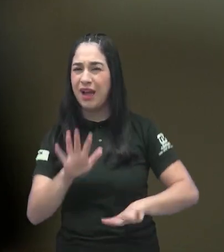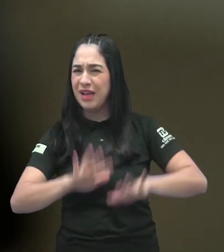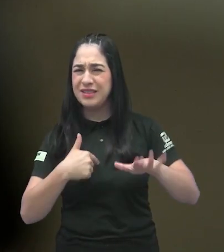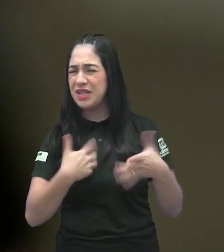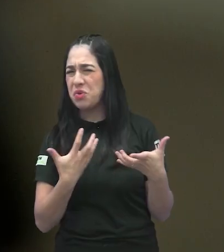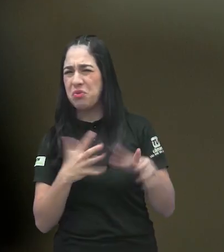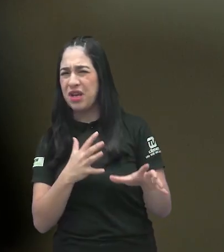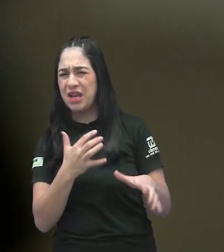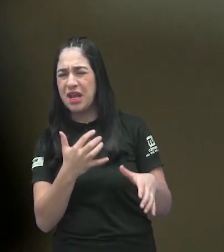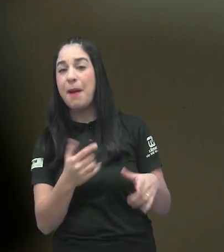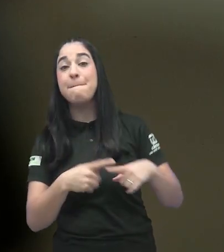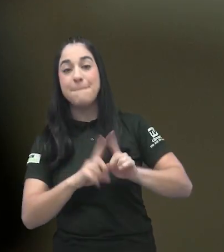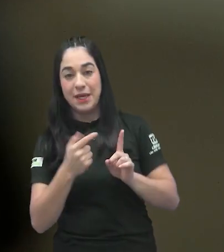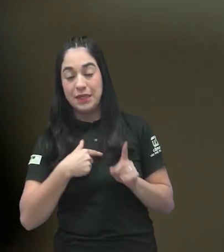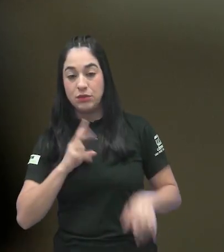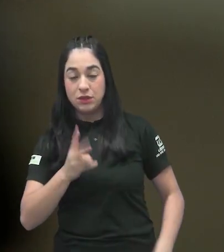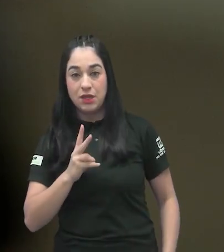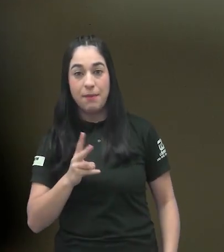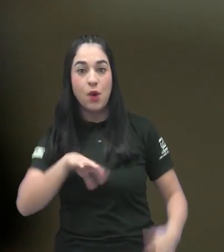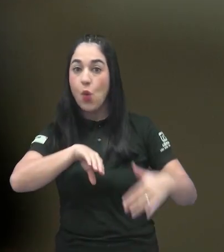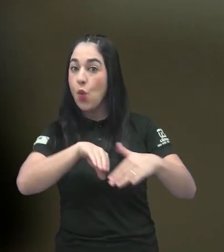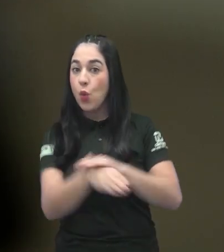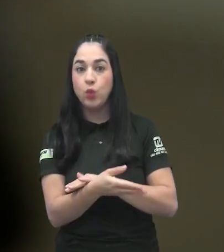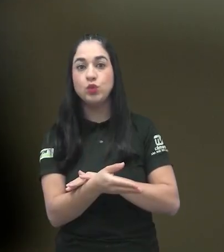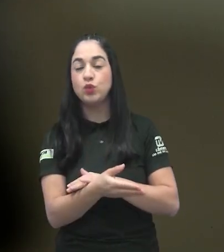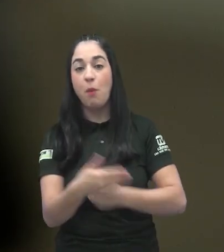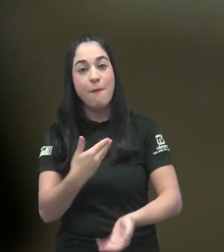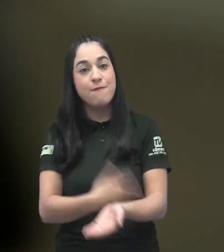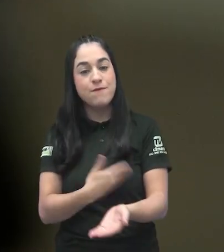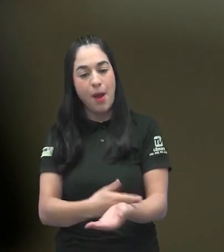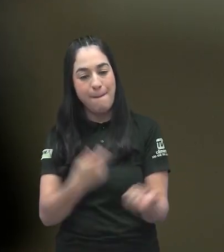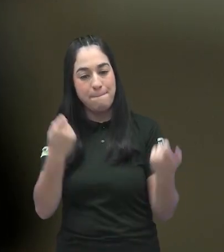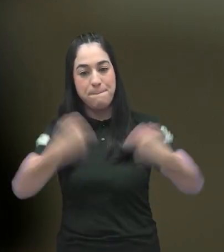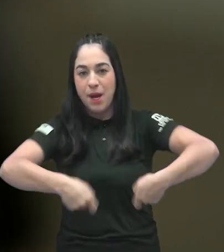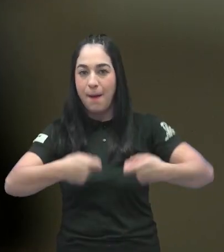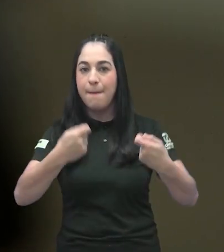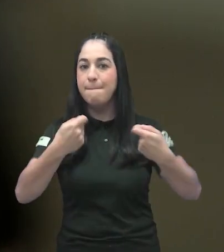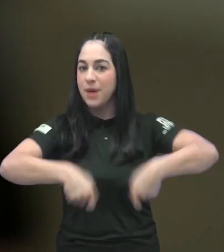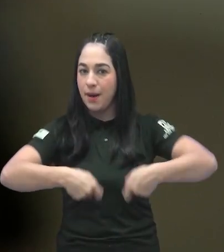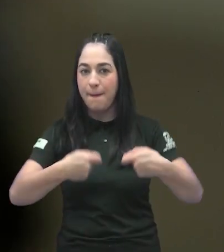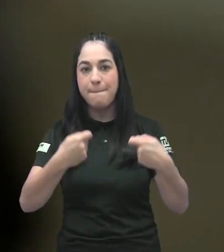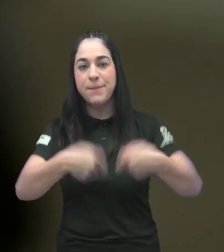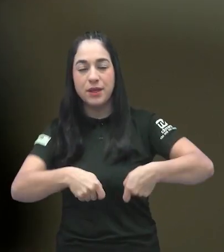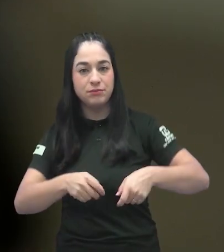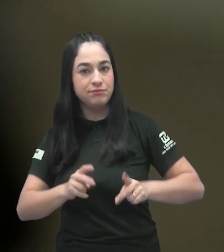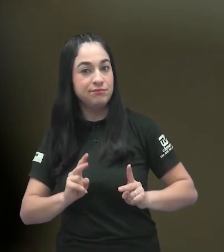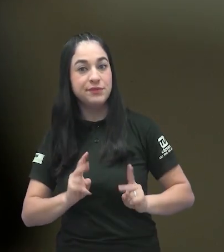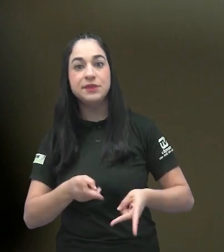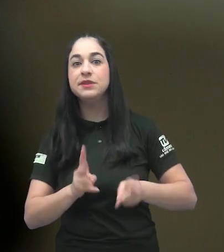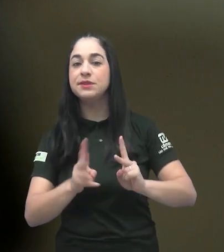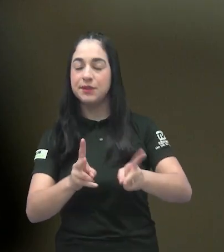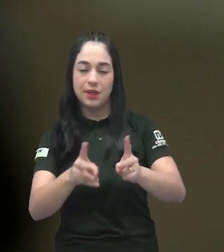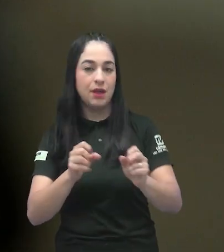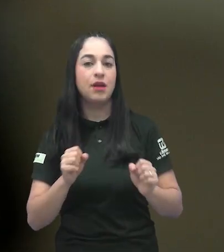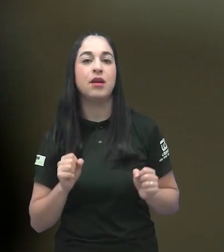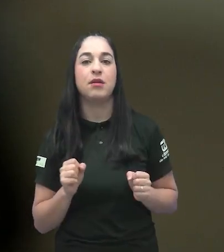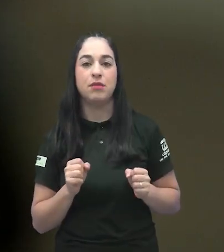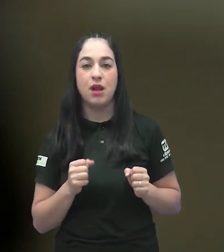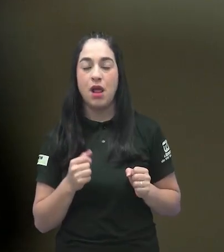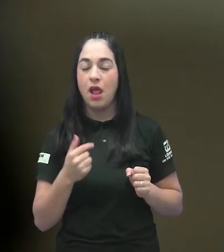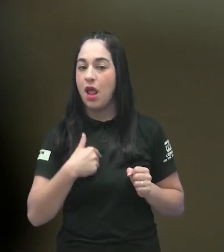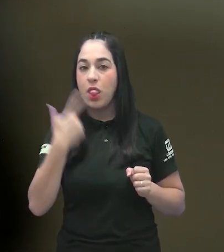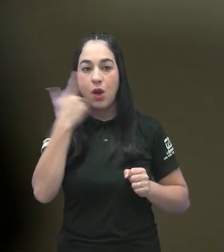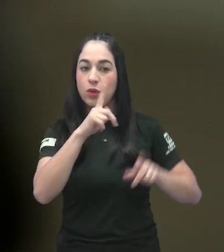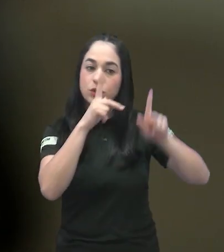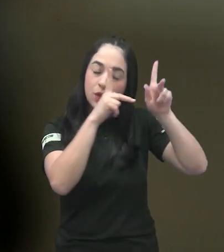Então, mesmo quando eu não queria, eu estava lá jogando. Aquilo lá eu comecei a viver de